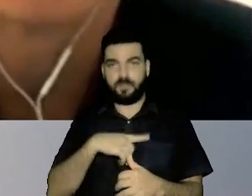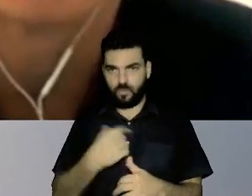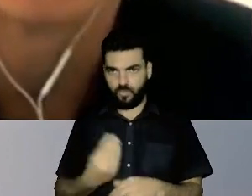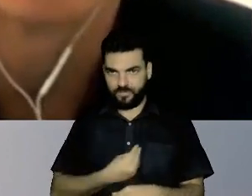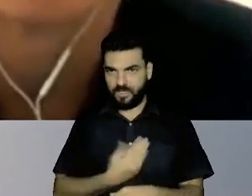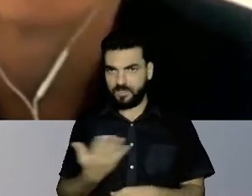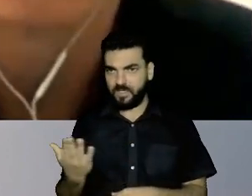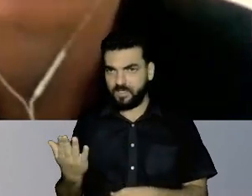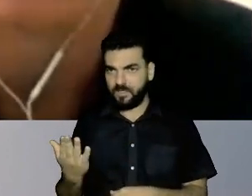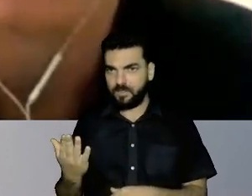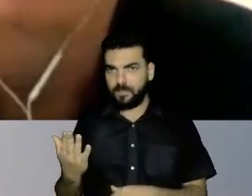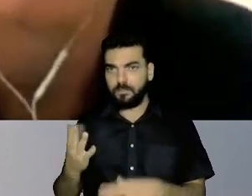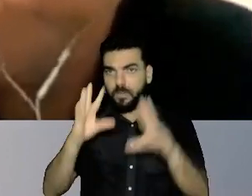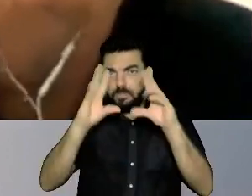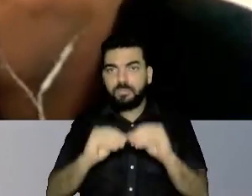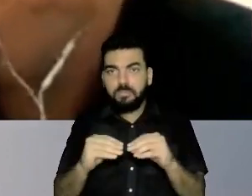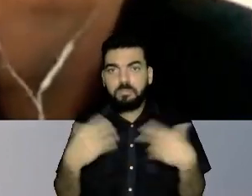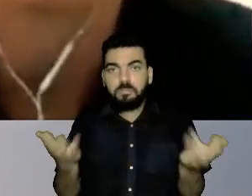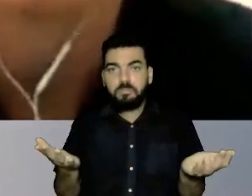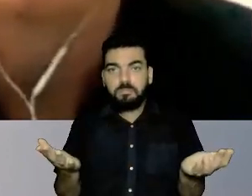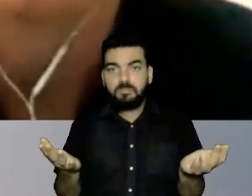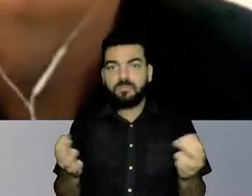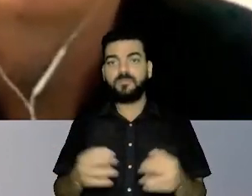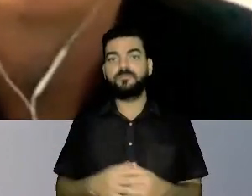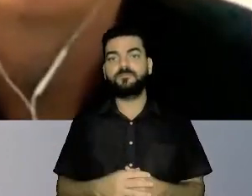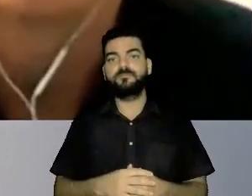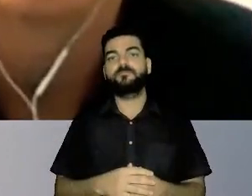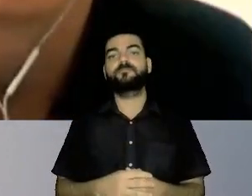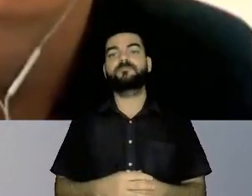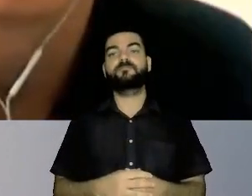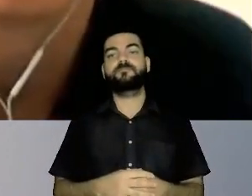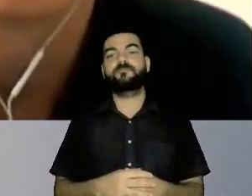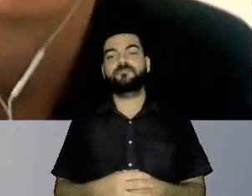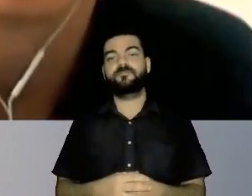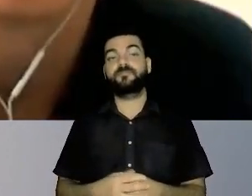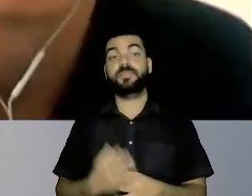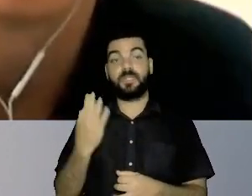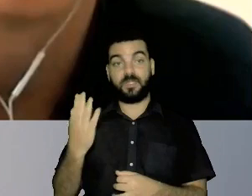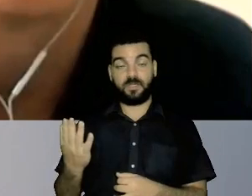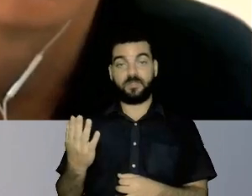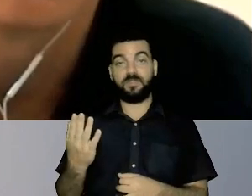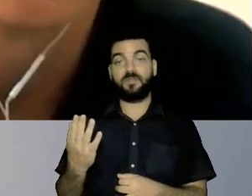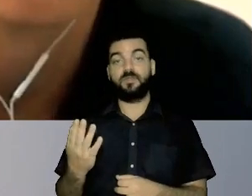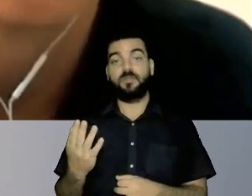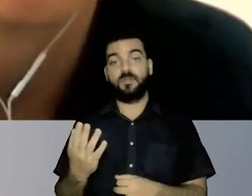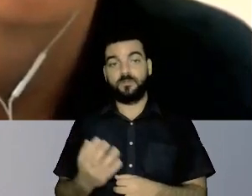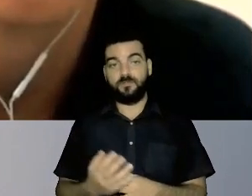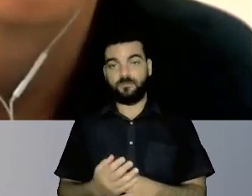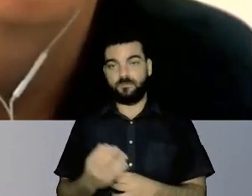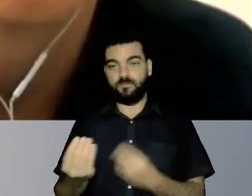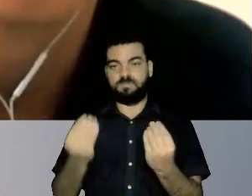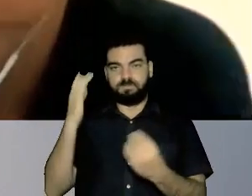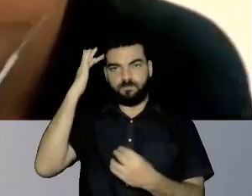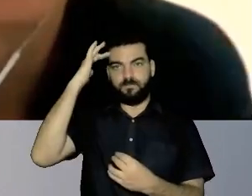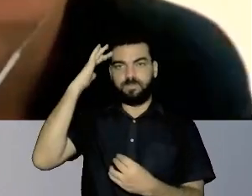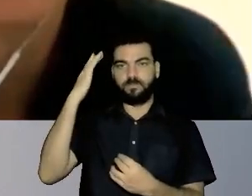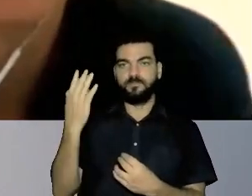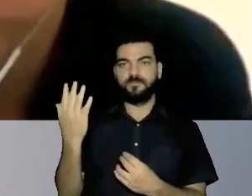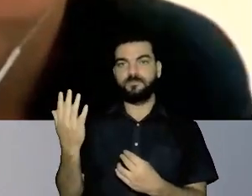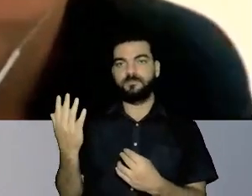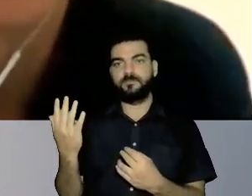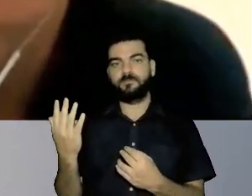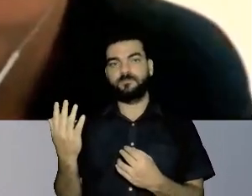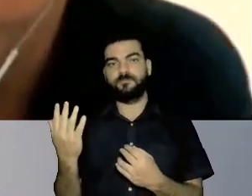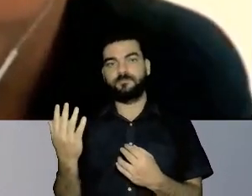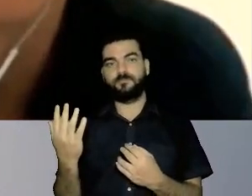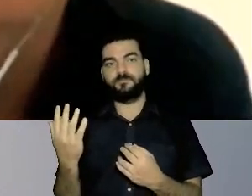da doutora Inês, que eu não estou vendo ela aqui mais na tela. Doutora Inês? Ela está aí? Tá.